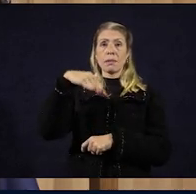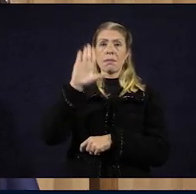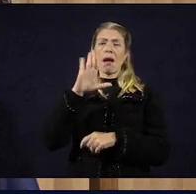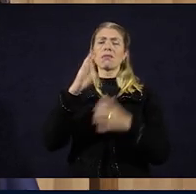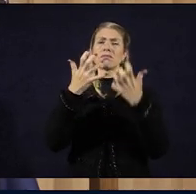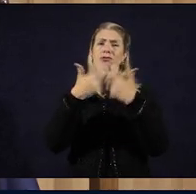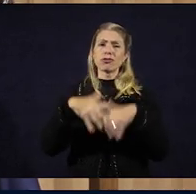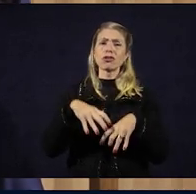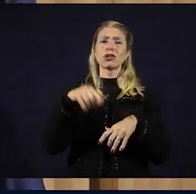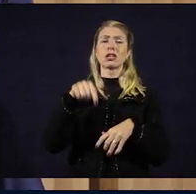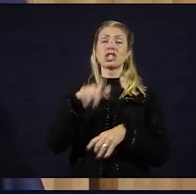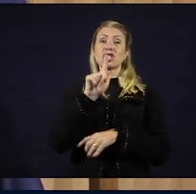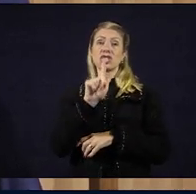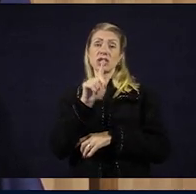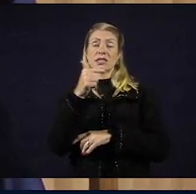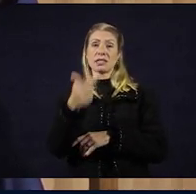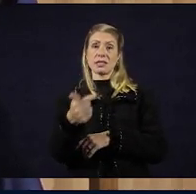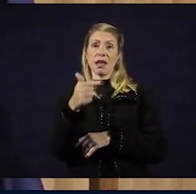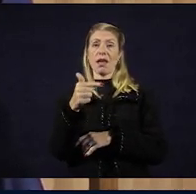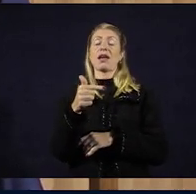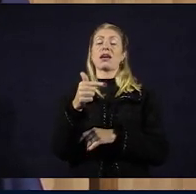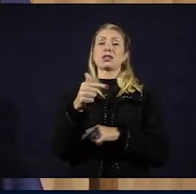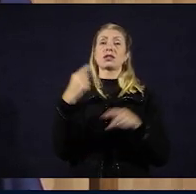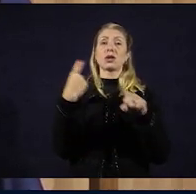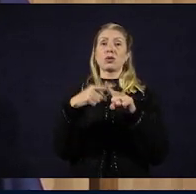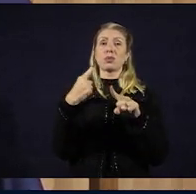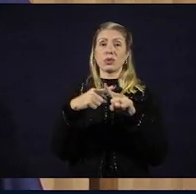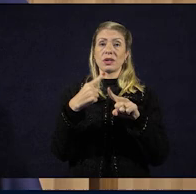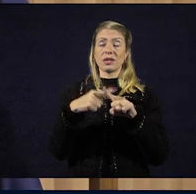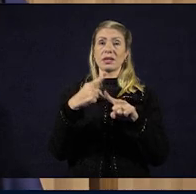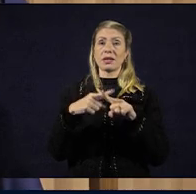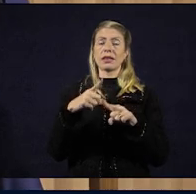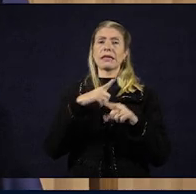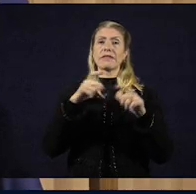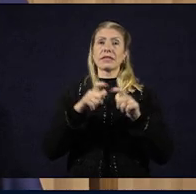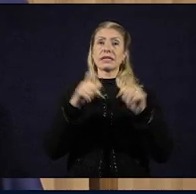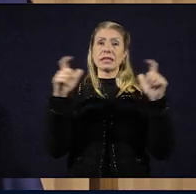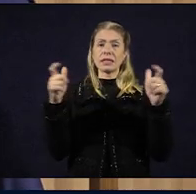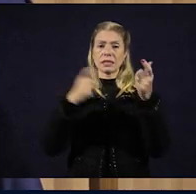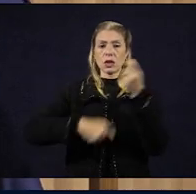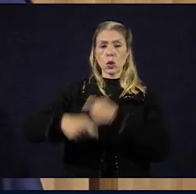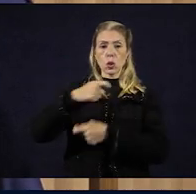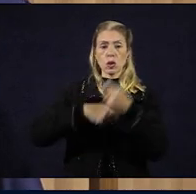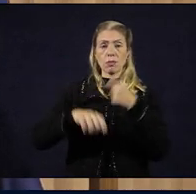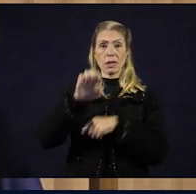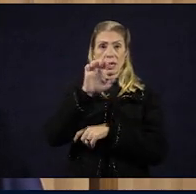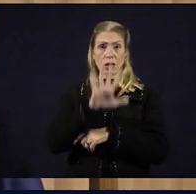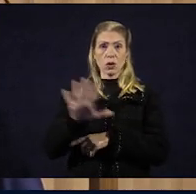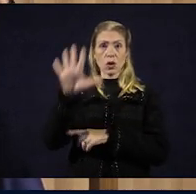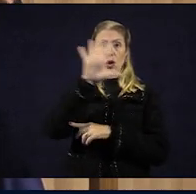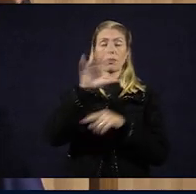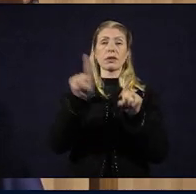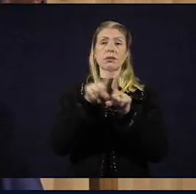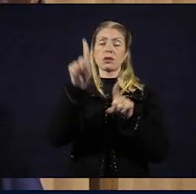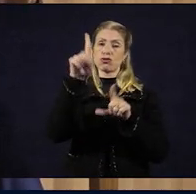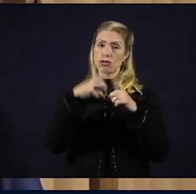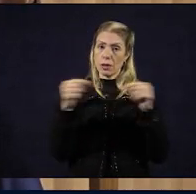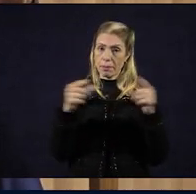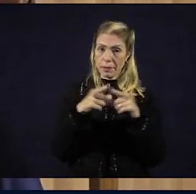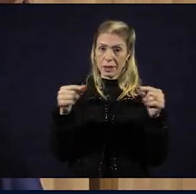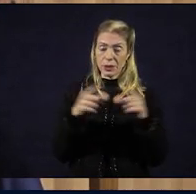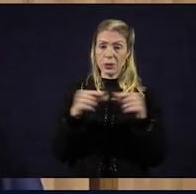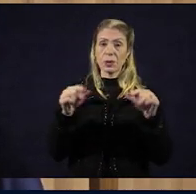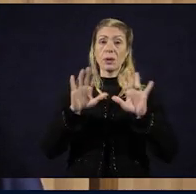nesse momento né Eu acho que tem distorções maiores nas grandes economias europeias e no próprio Japão agora